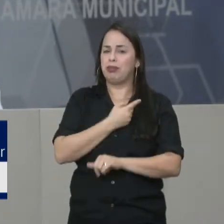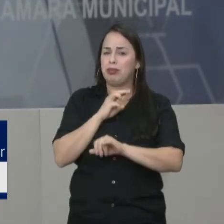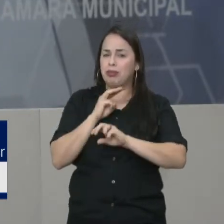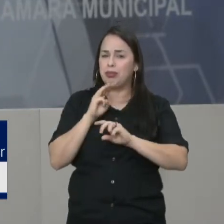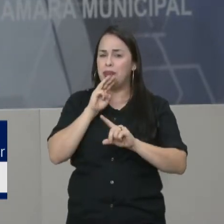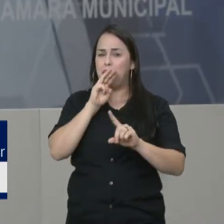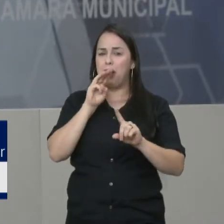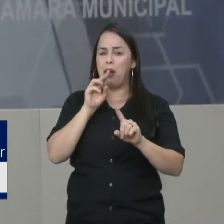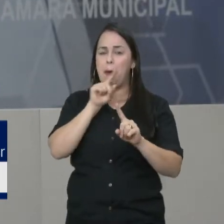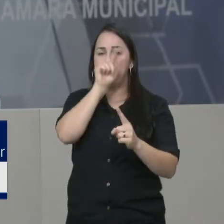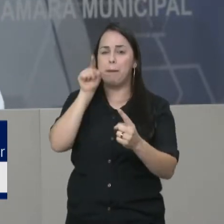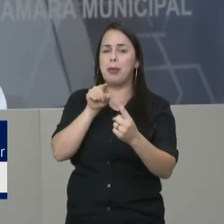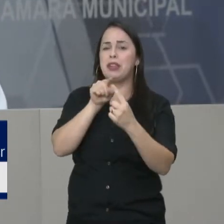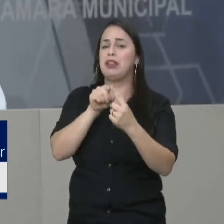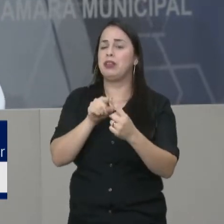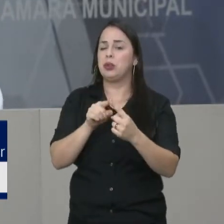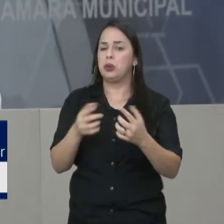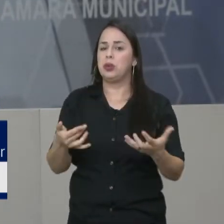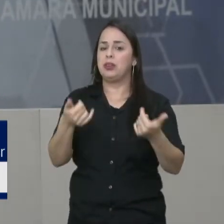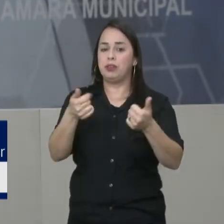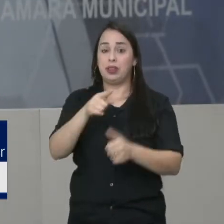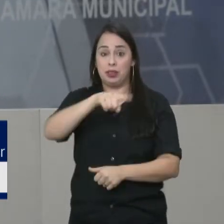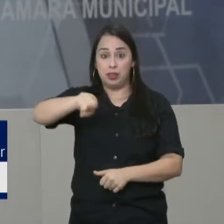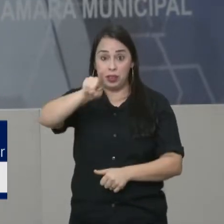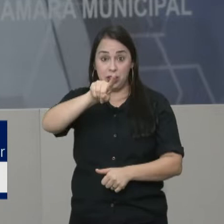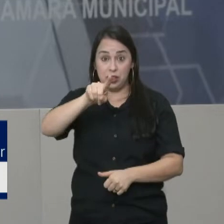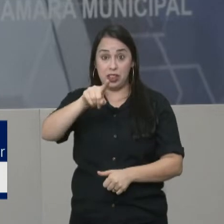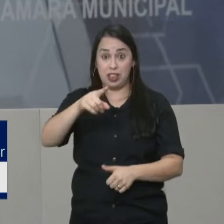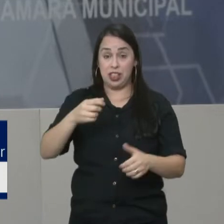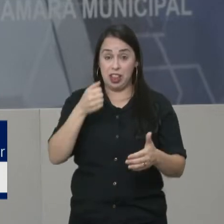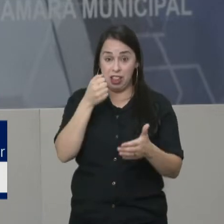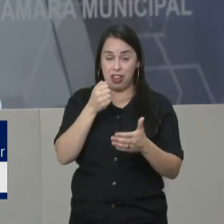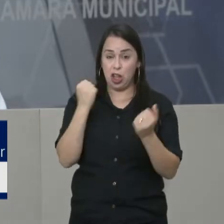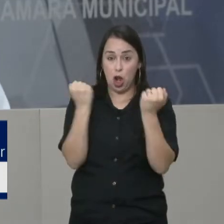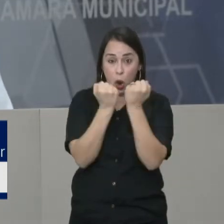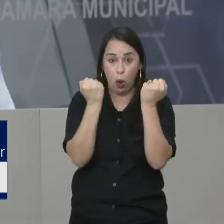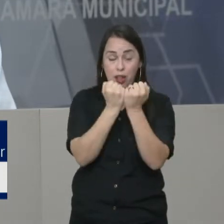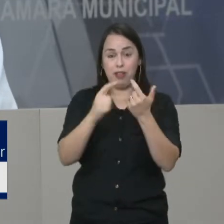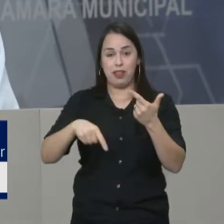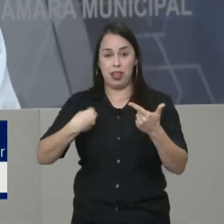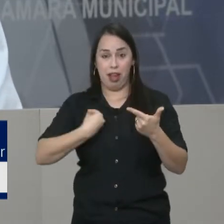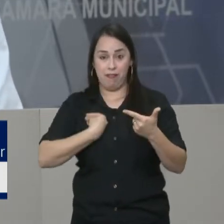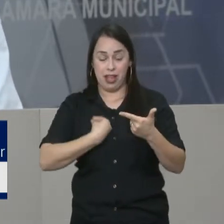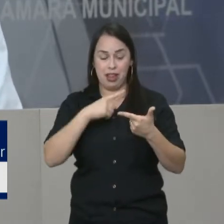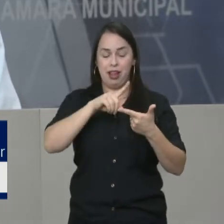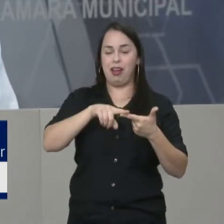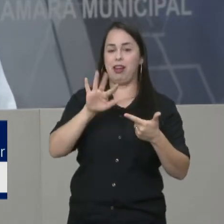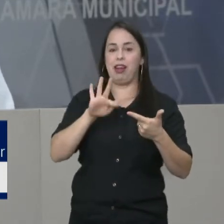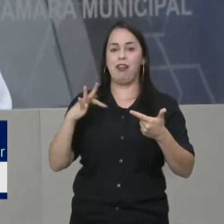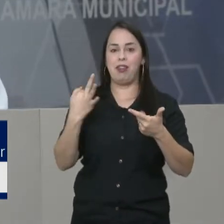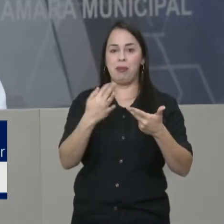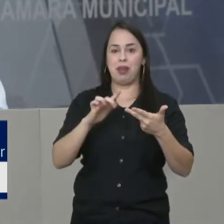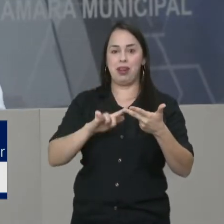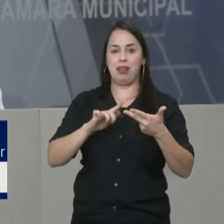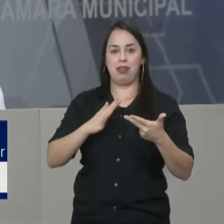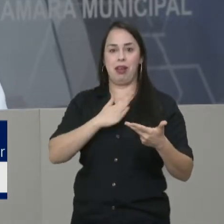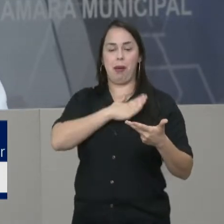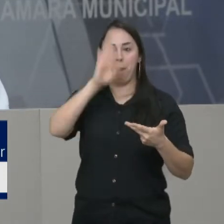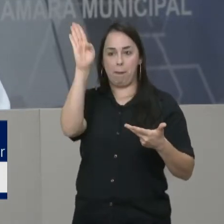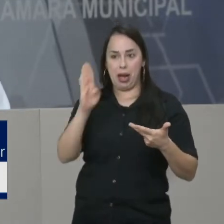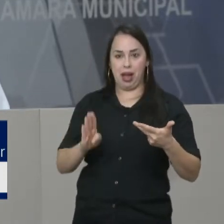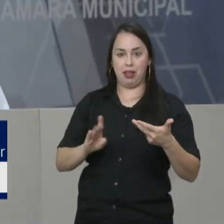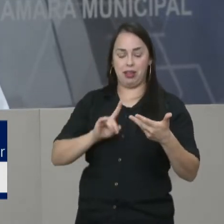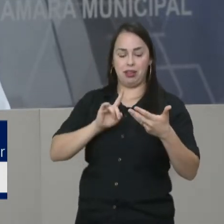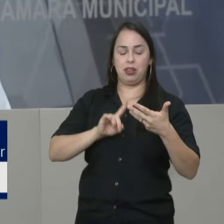missão de cada um que está aqui, que defende a vida, a família, a pátria e os valores